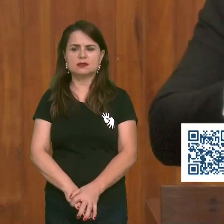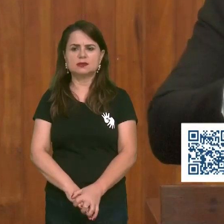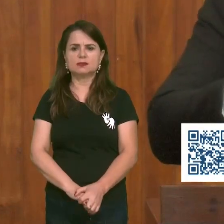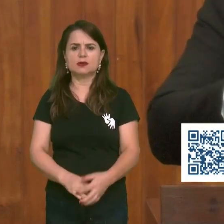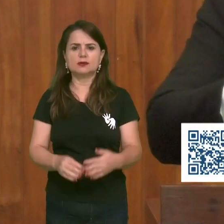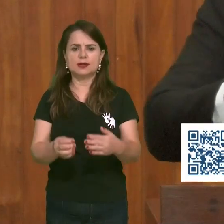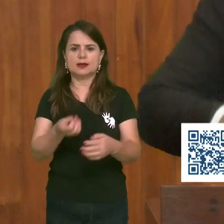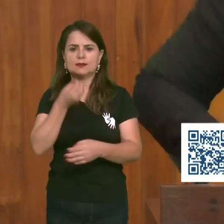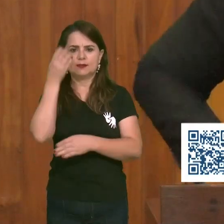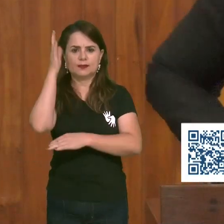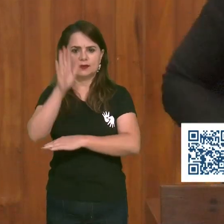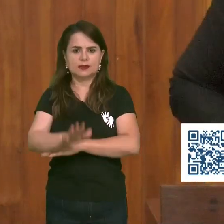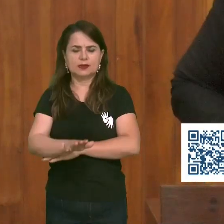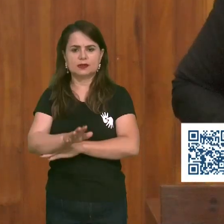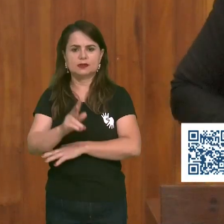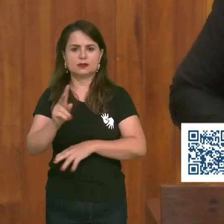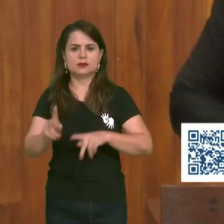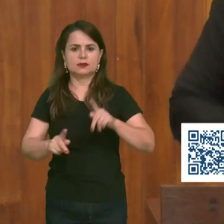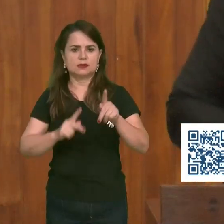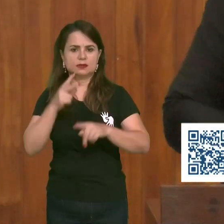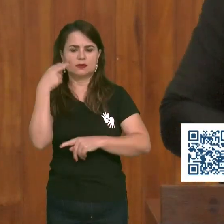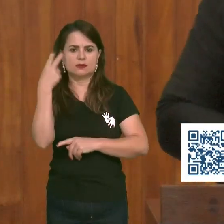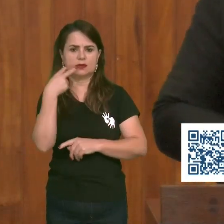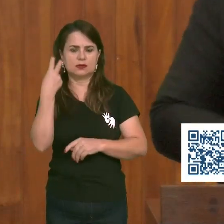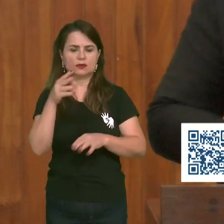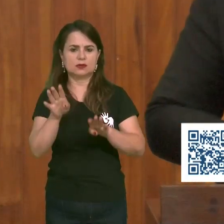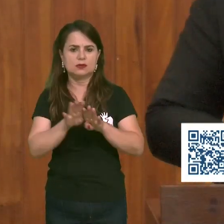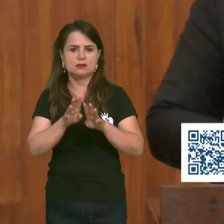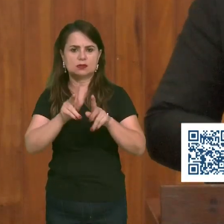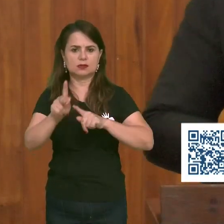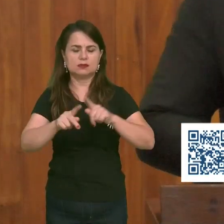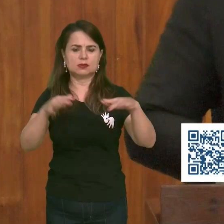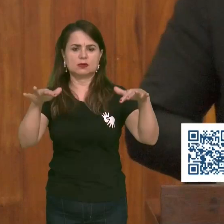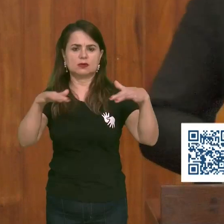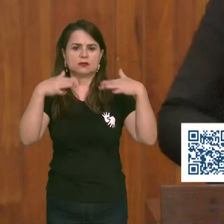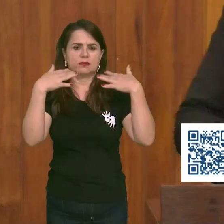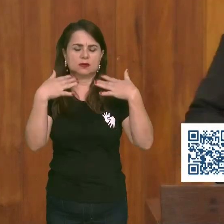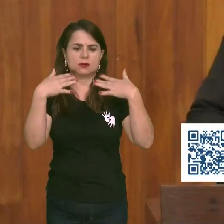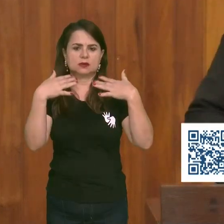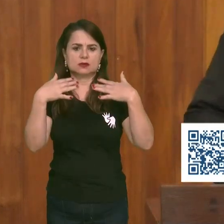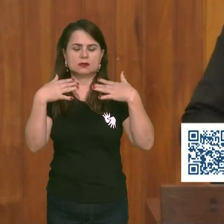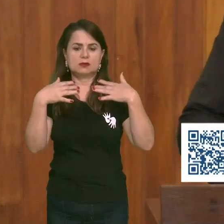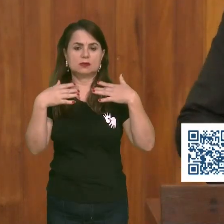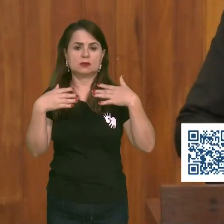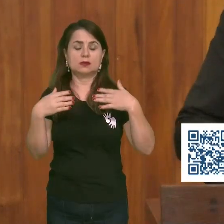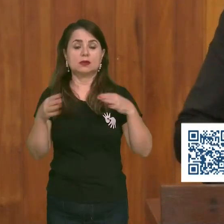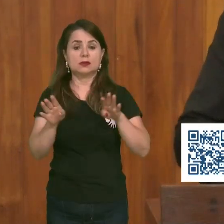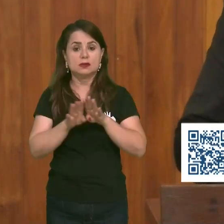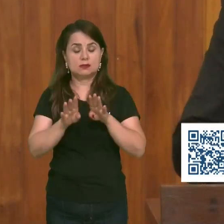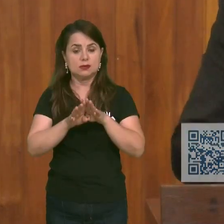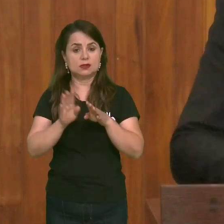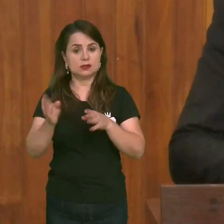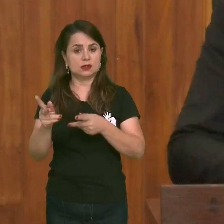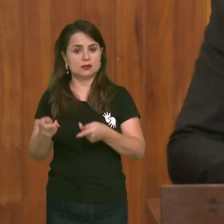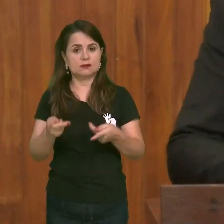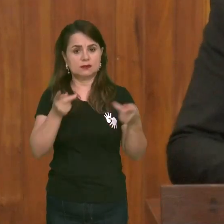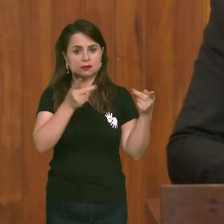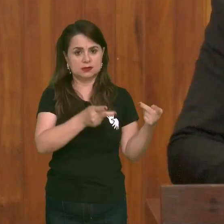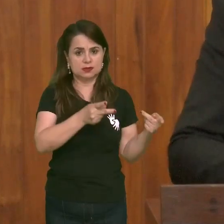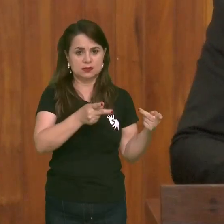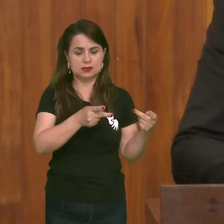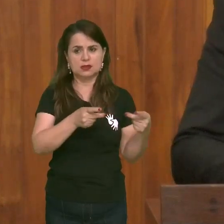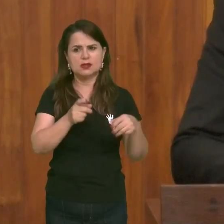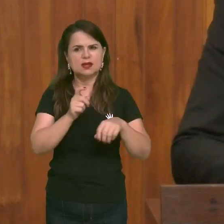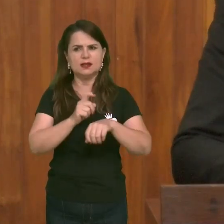Boa tarde todos os vereadores Boa tarde todos que nos acompanham que nos assistem nos ouvem autismo fiz uma visita há